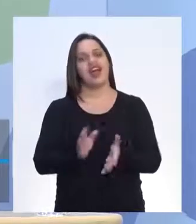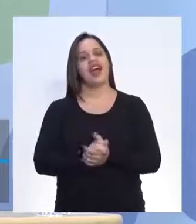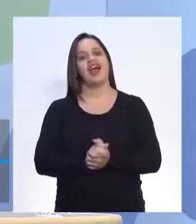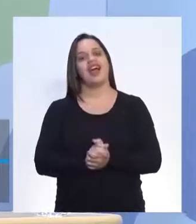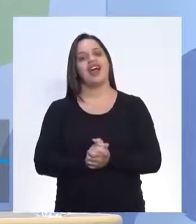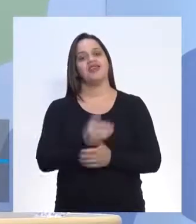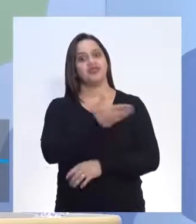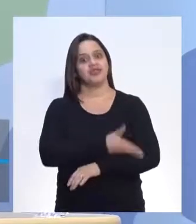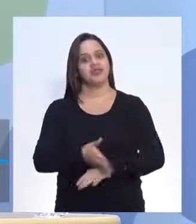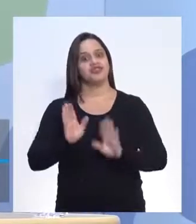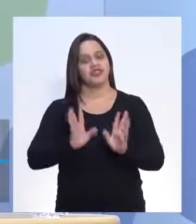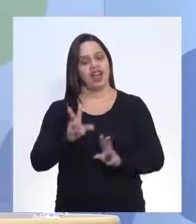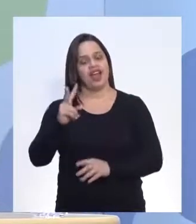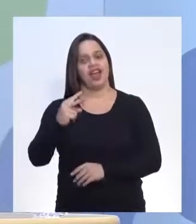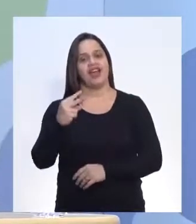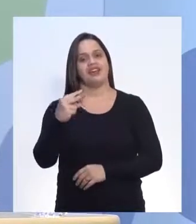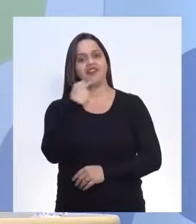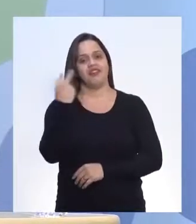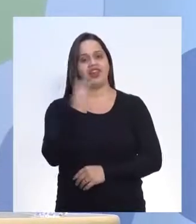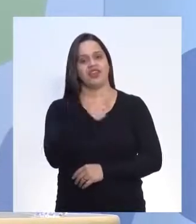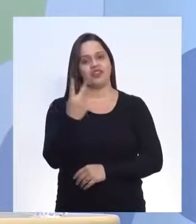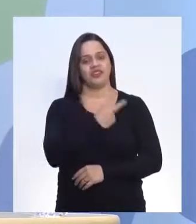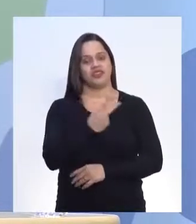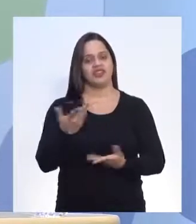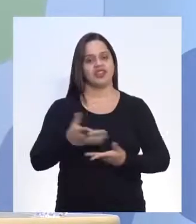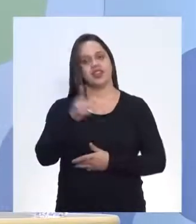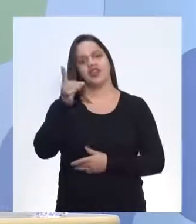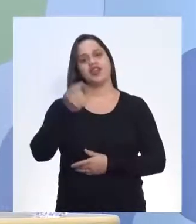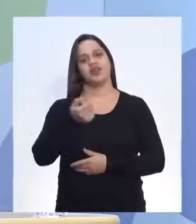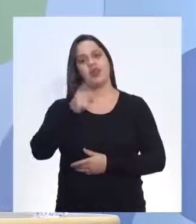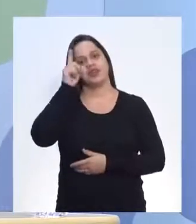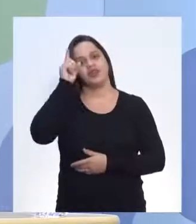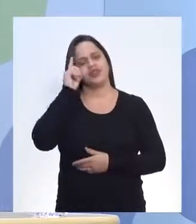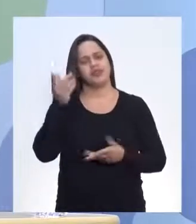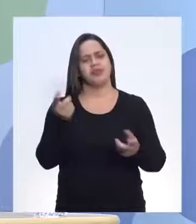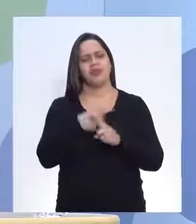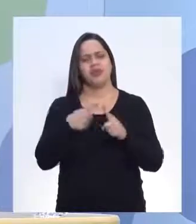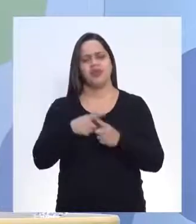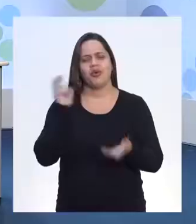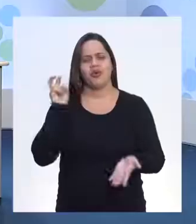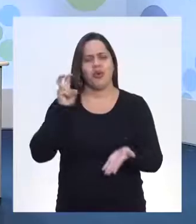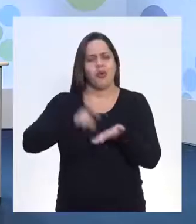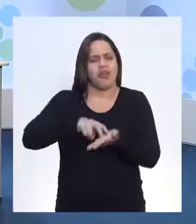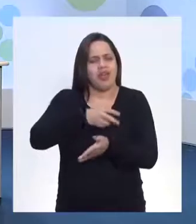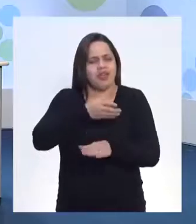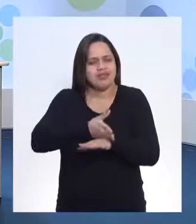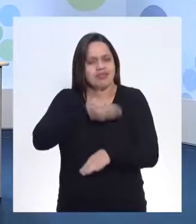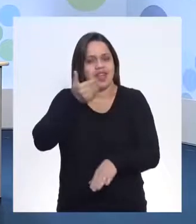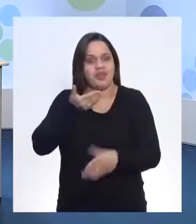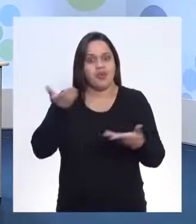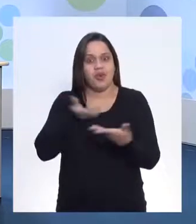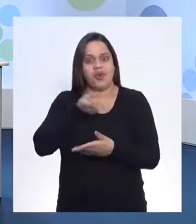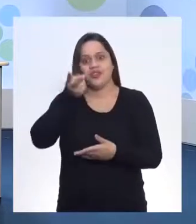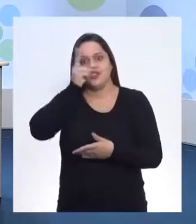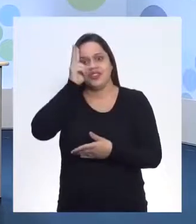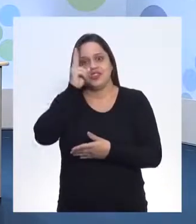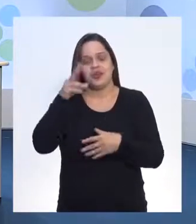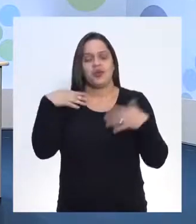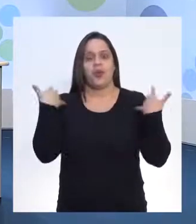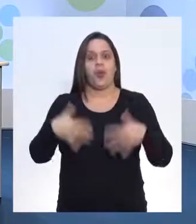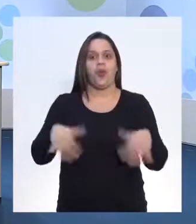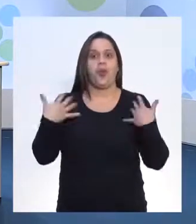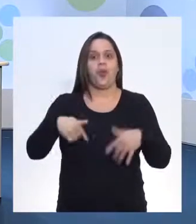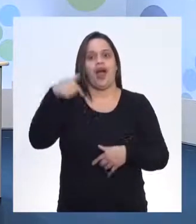costume que vocês têm de nos ver aqui quase todos os dias, né? Acordar cedinho, né, Osmar? Segunda-feira brava aqui em São Paulo, né,